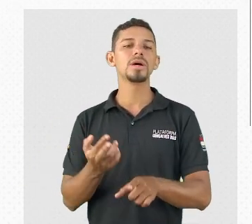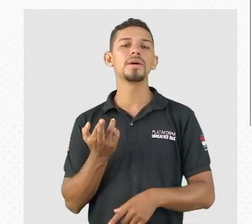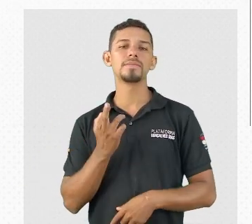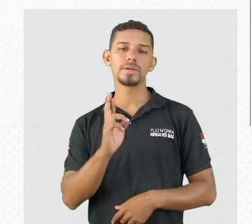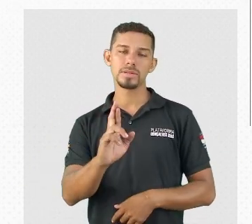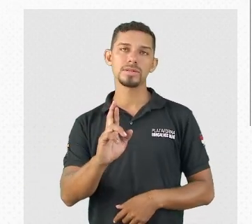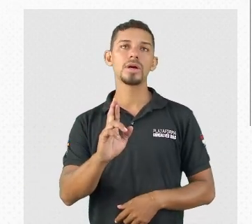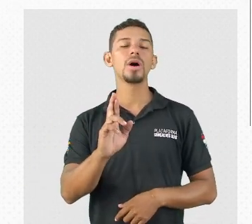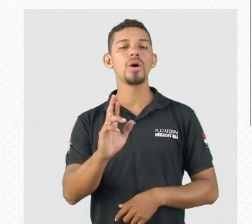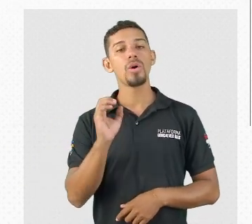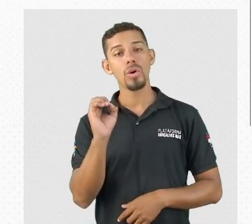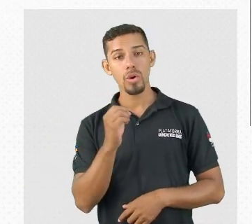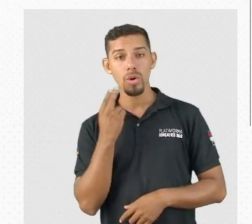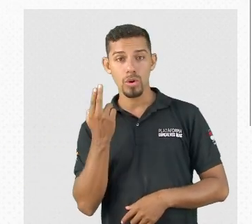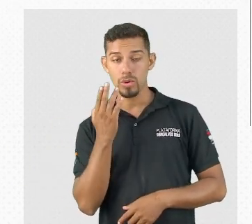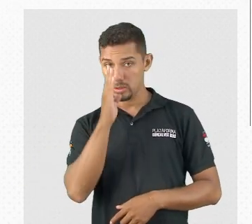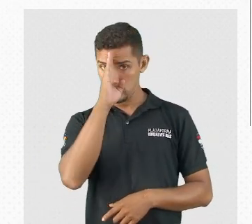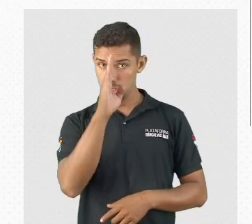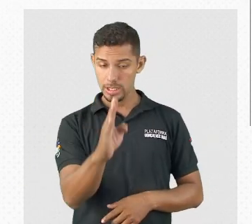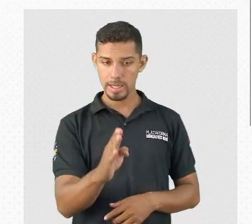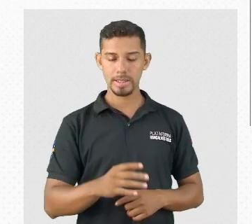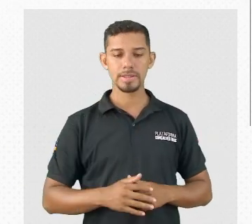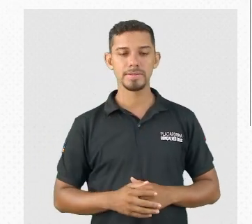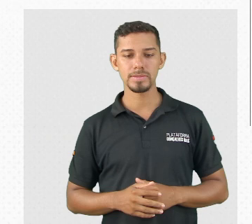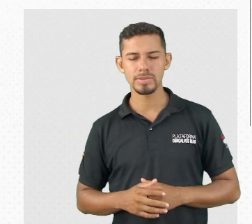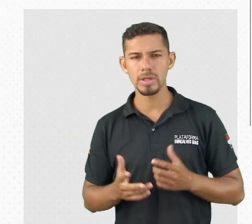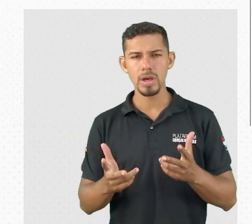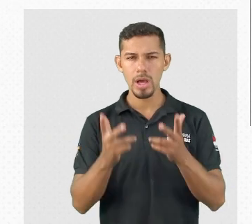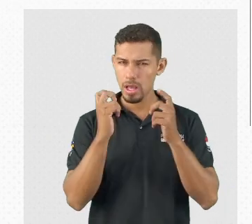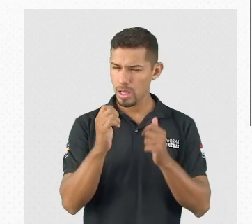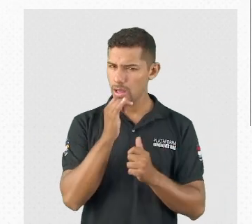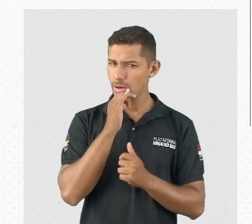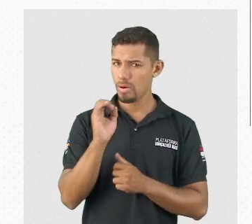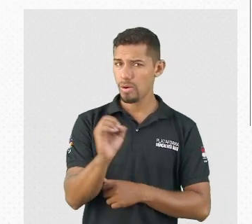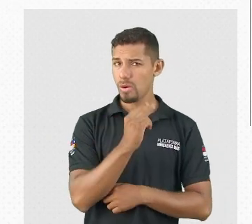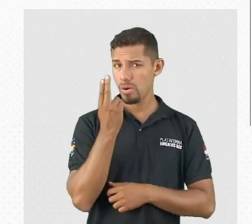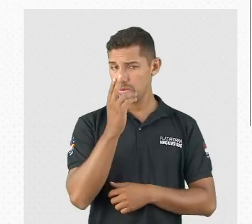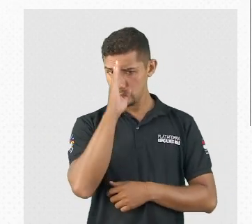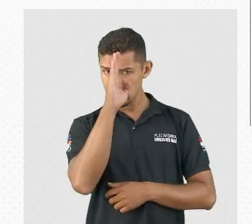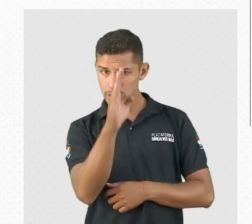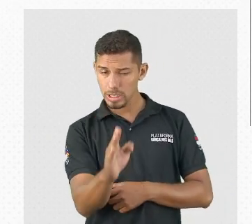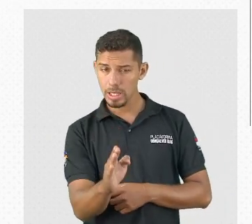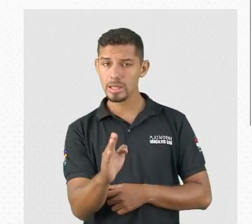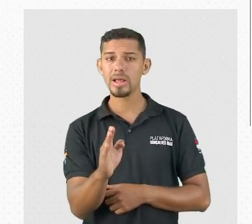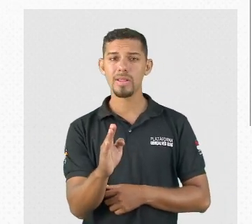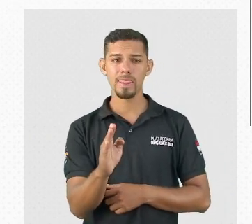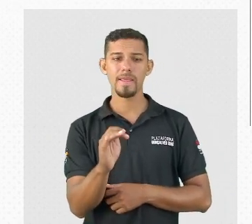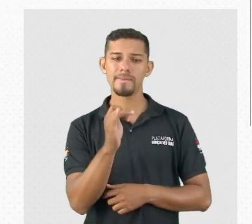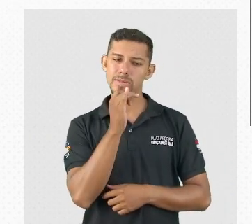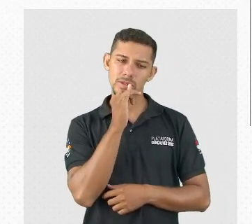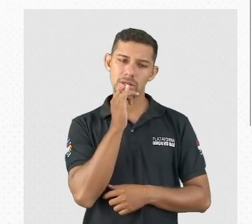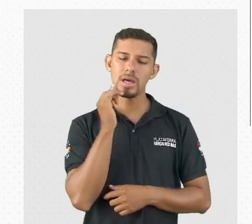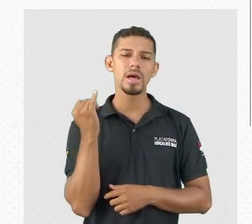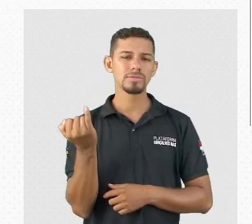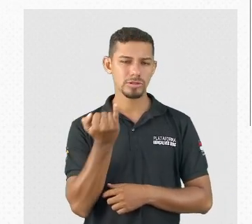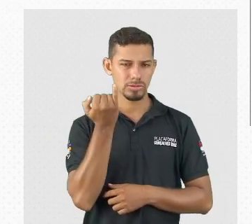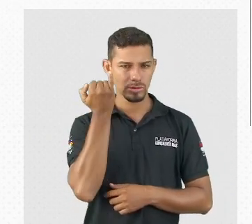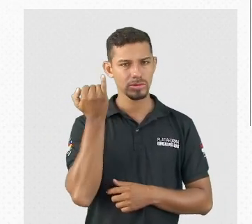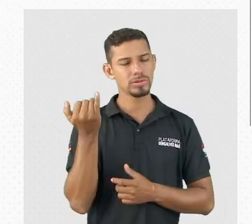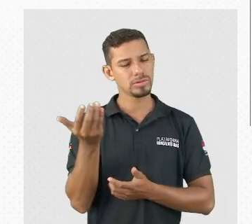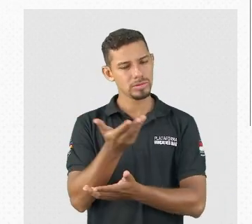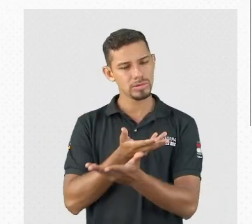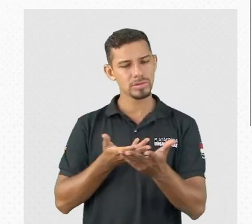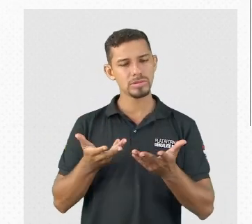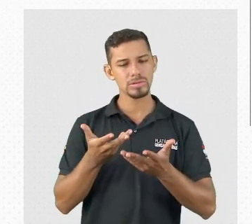representantes ou de forma direta, né? Então, percebam que esse ou de forma direta é muito importante aí para que a